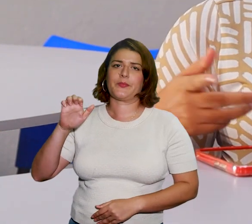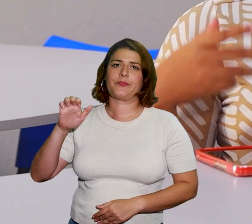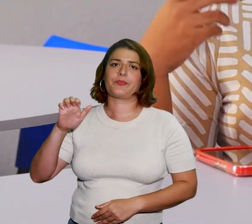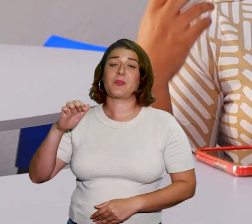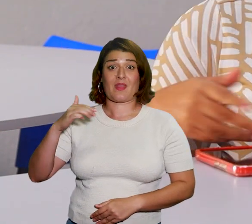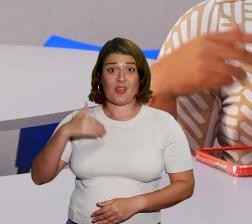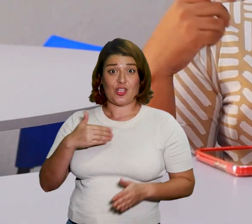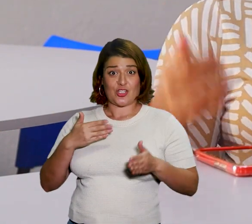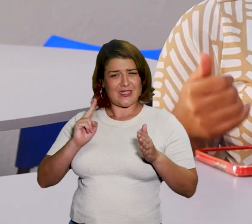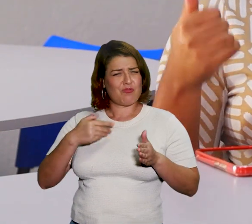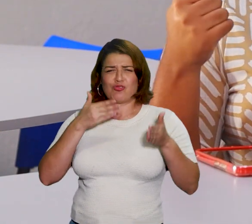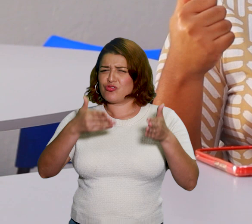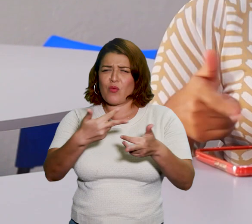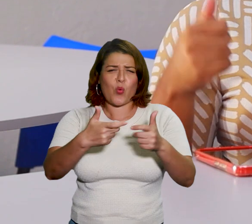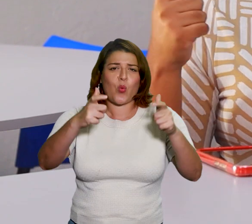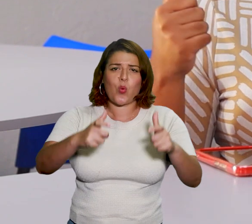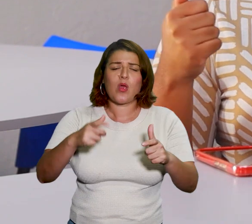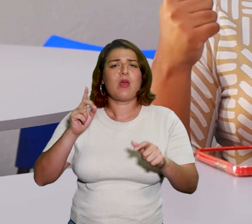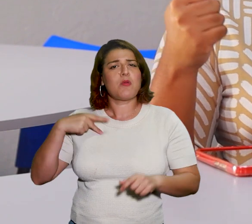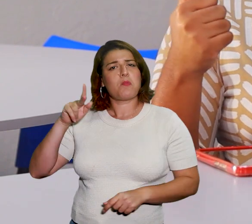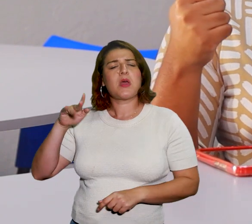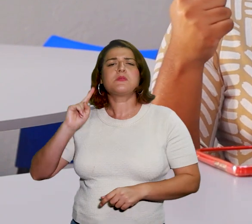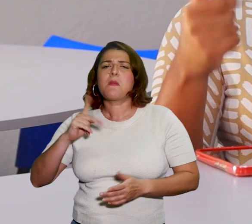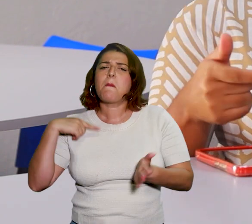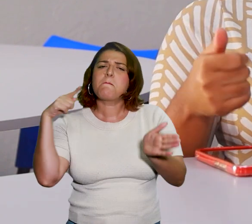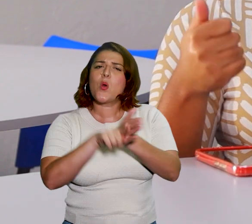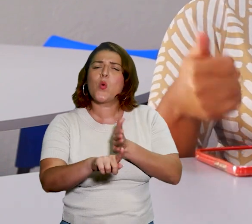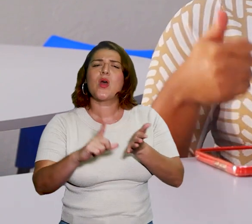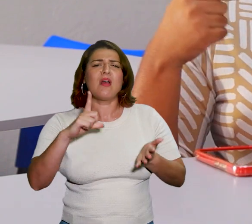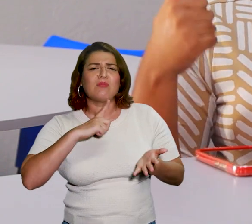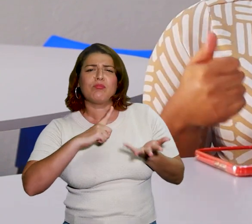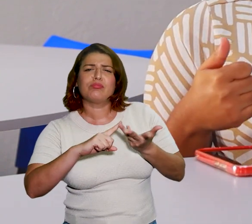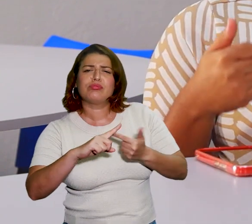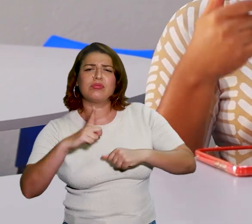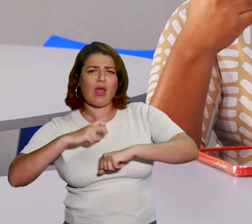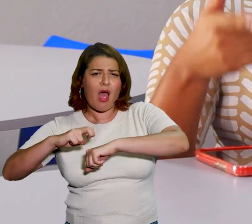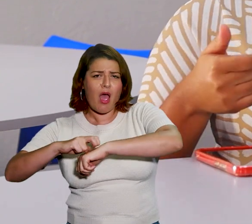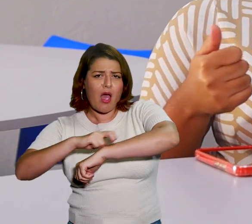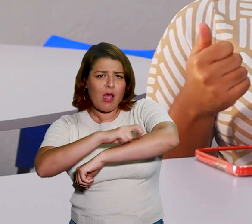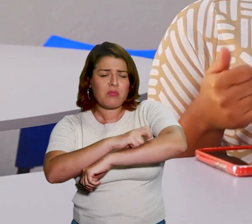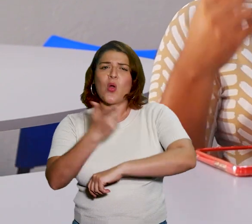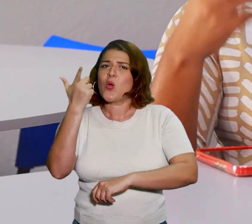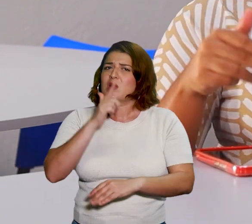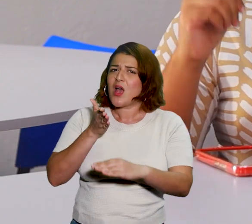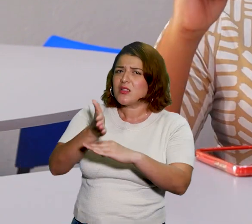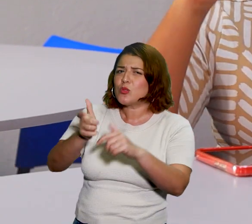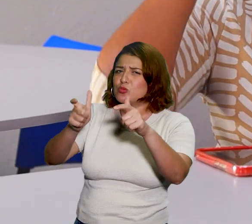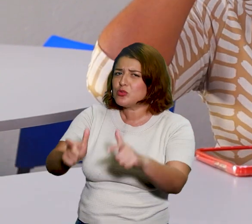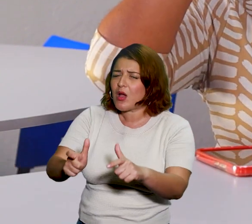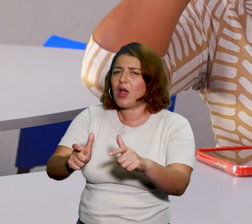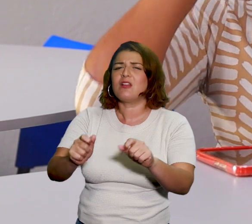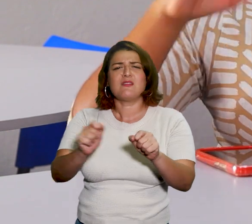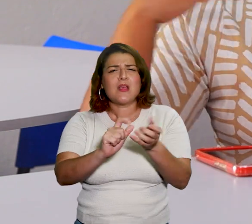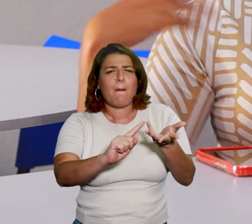quando eu chegava, eles já perguntavam, ó, tem isso para poder, tem um local com rampa, ela consegue acessar isso, ela consegue fazer